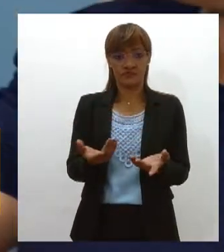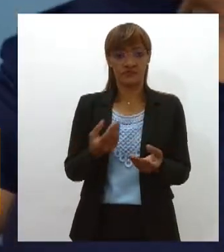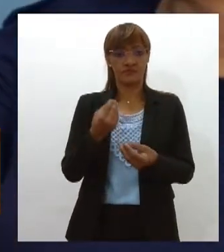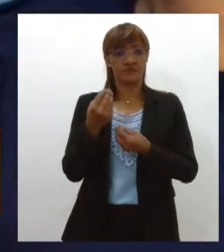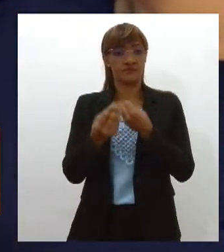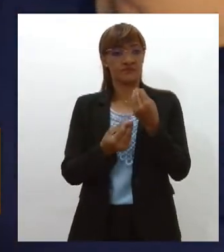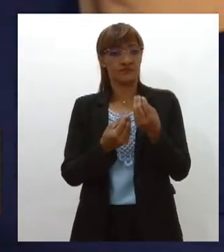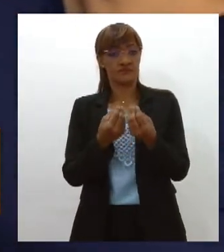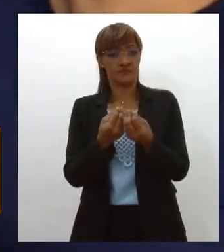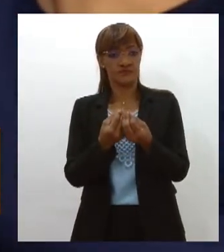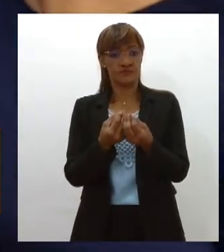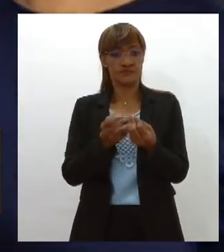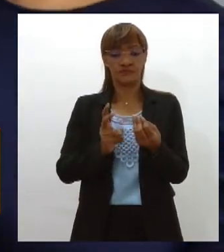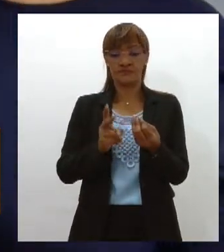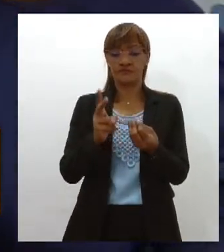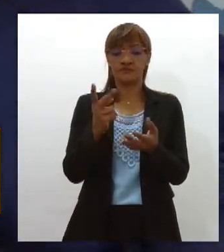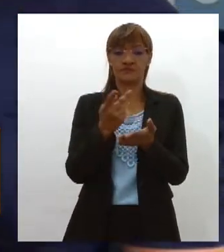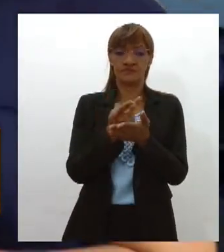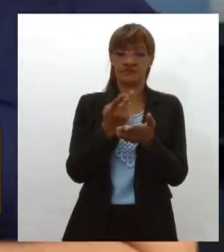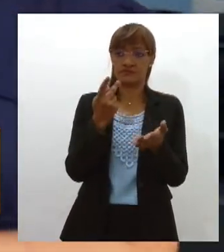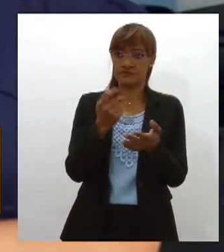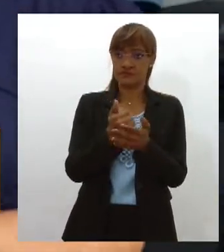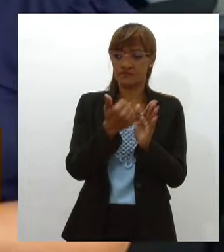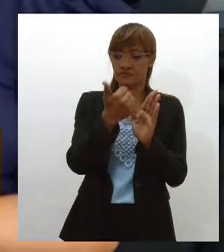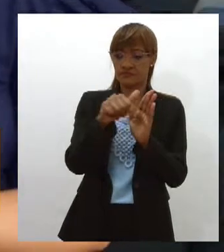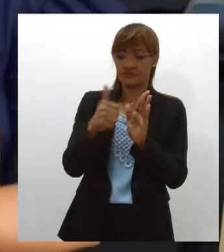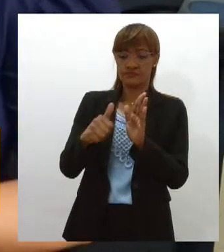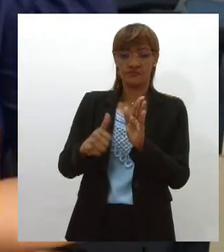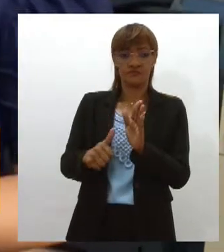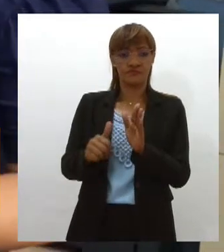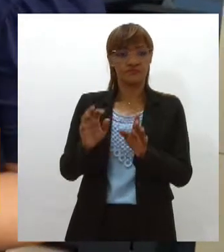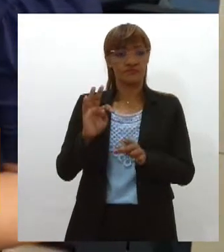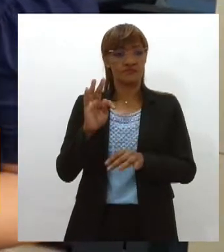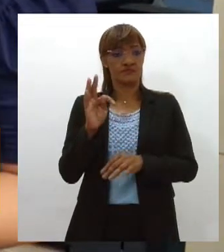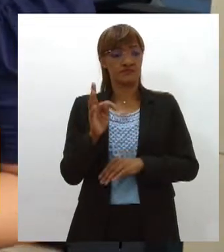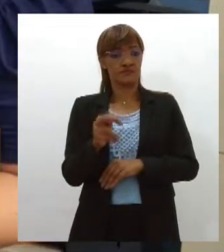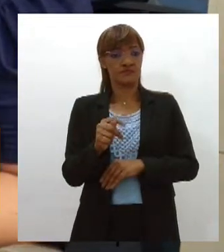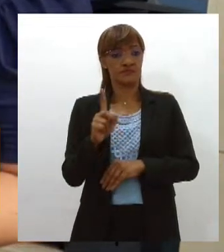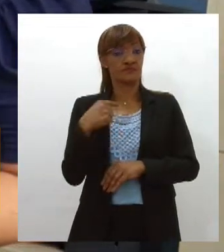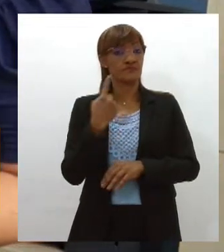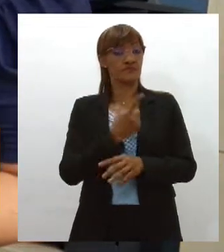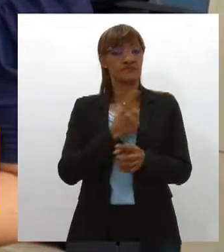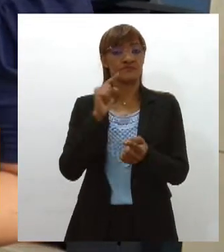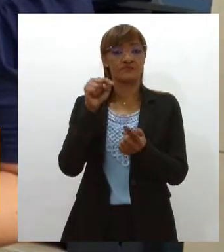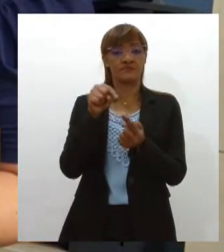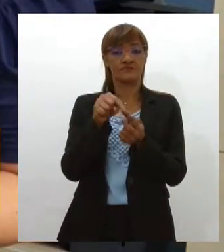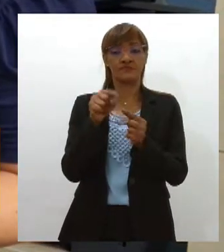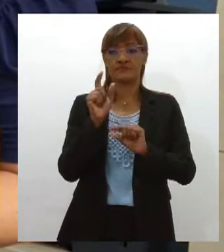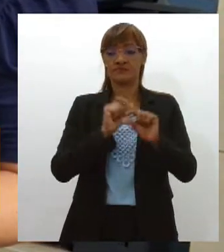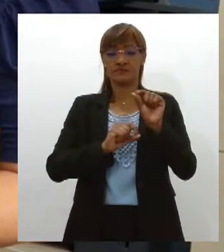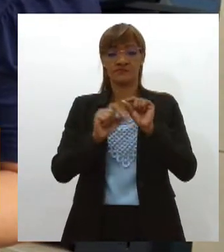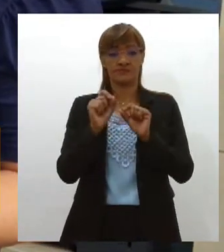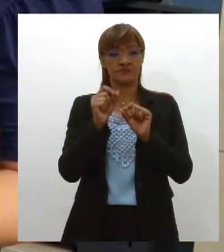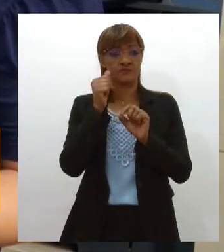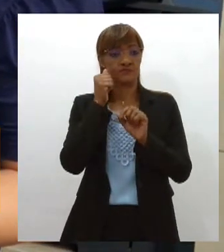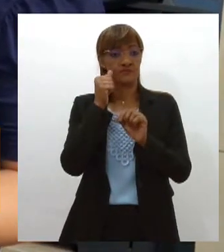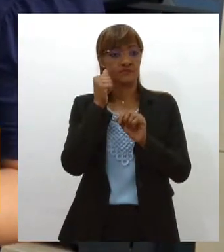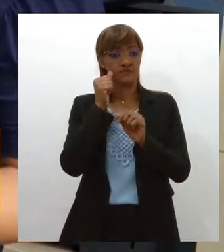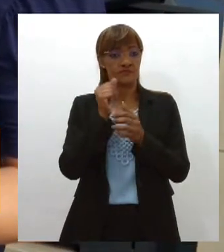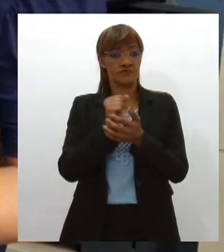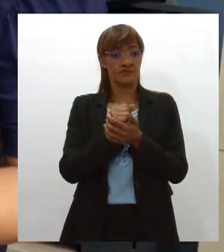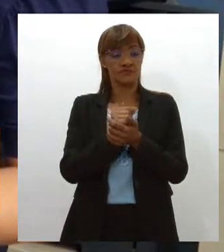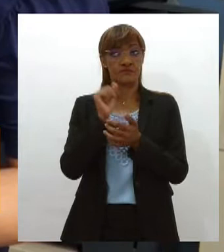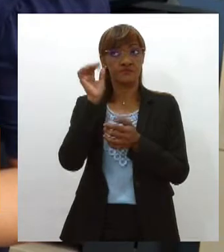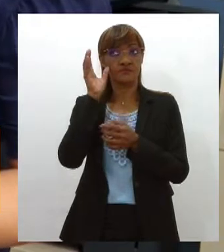core biópsias e as análises patológicas. A nossa intenção é que a mulher que venha a desenvolver algum tipo de